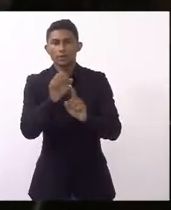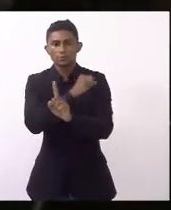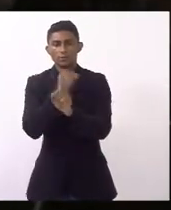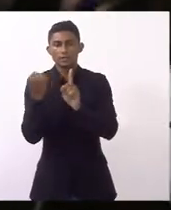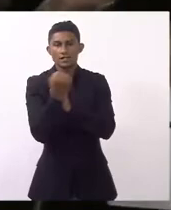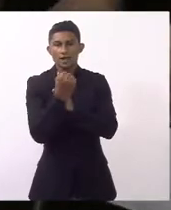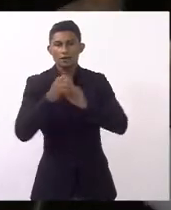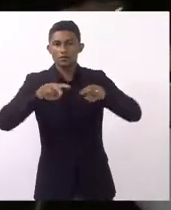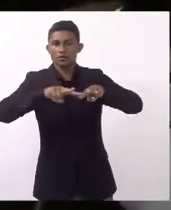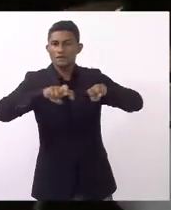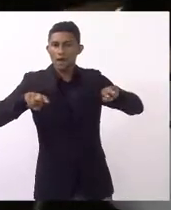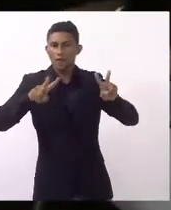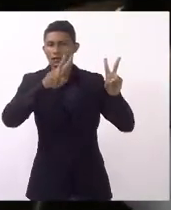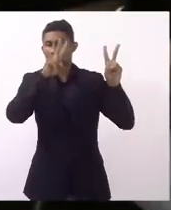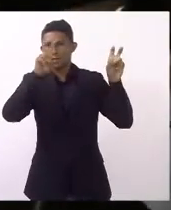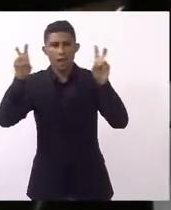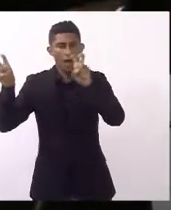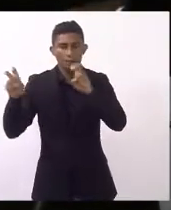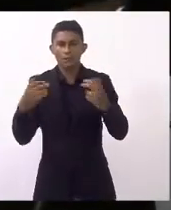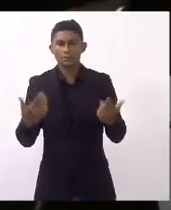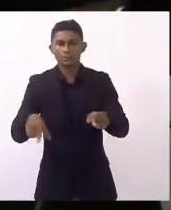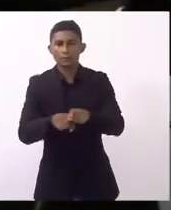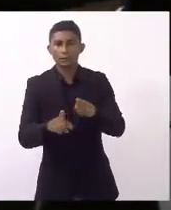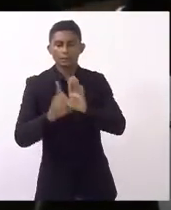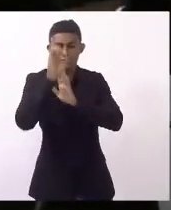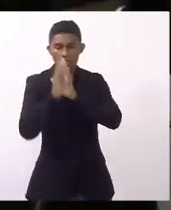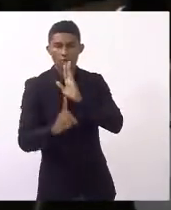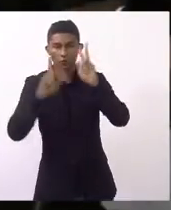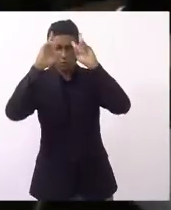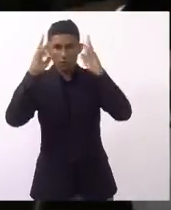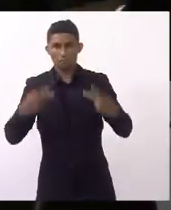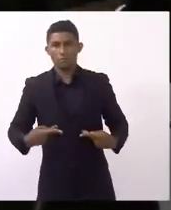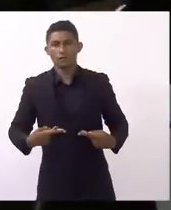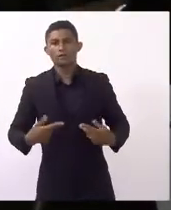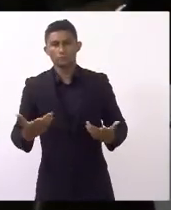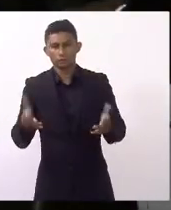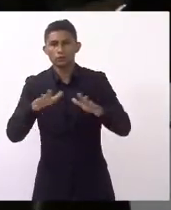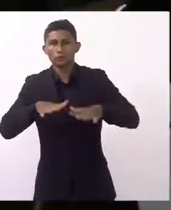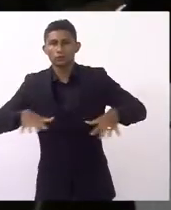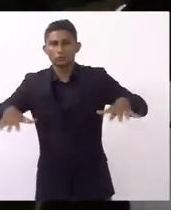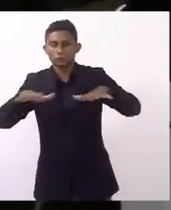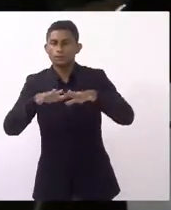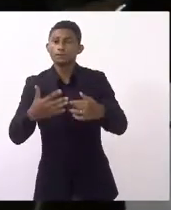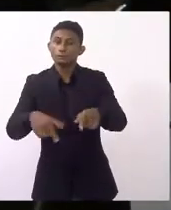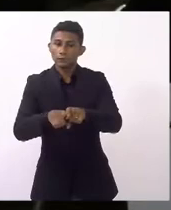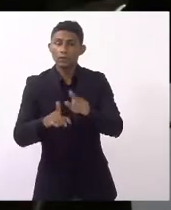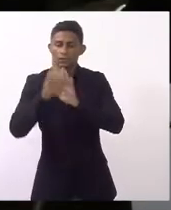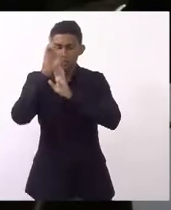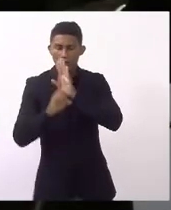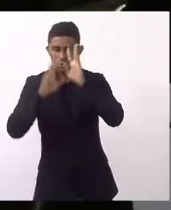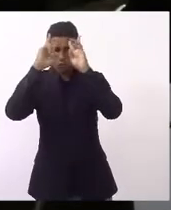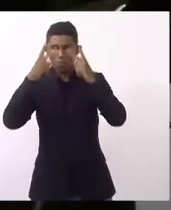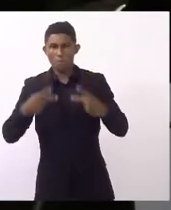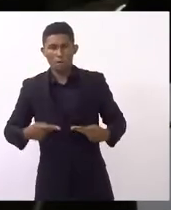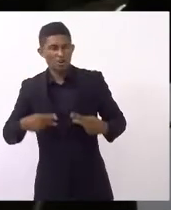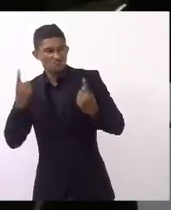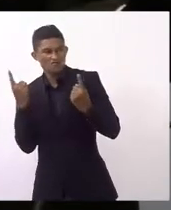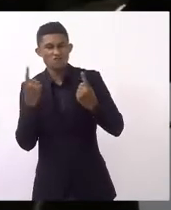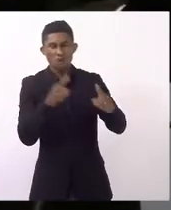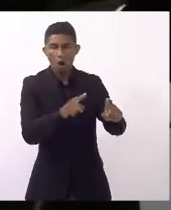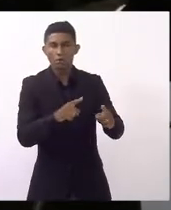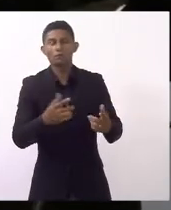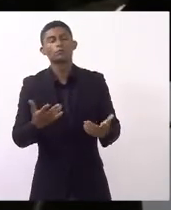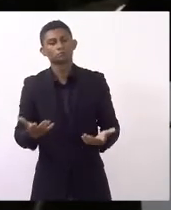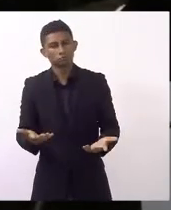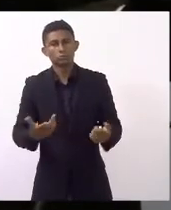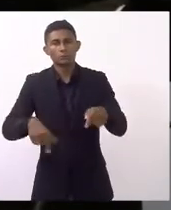as questões relacionadas aos direitos humanos ou Direitos Humanos as violações de direitos humanos as